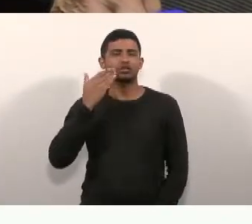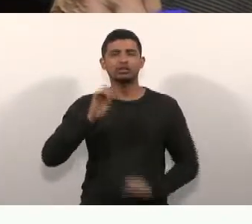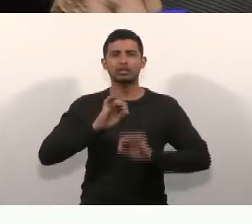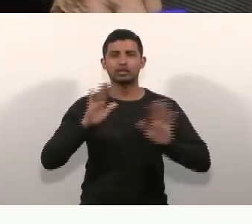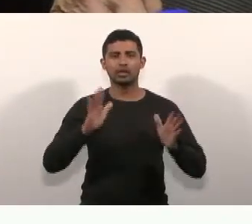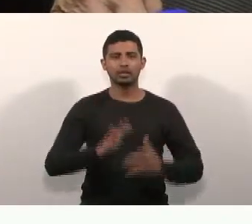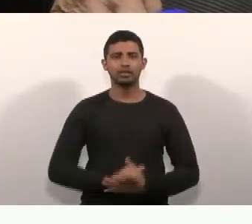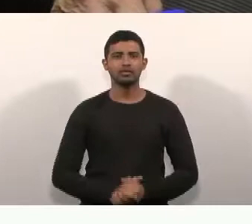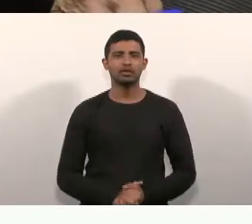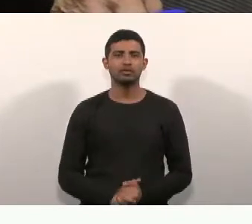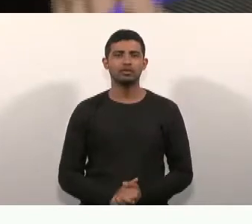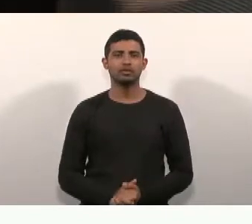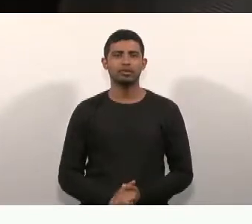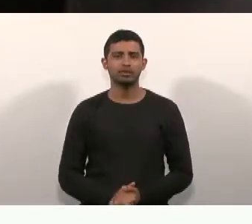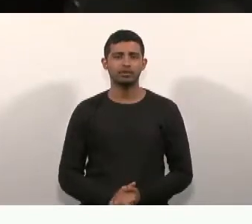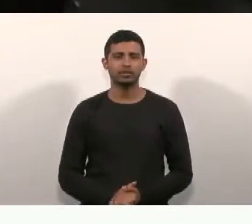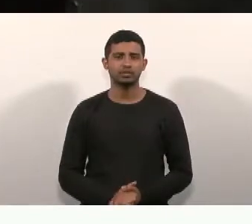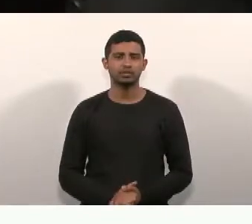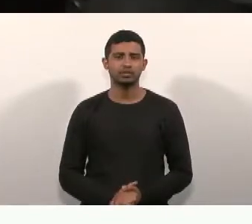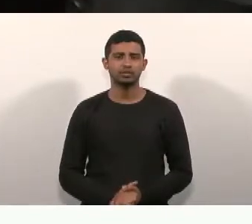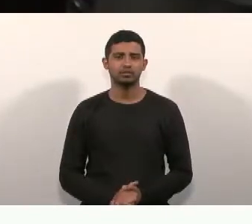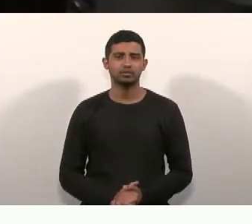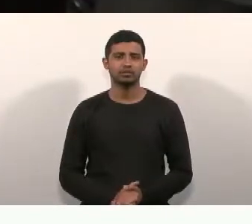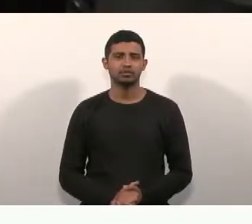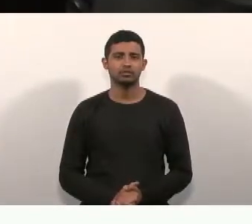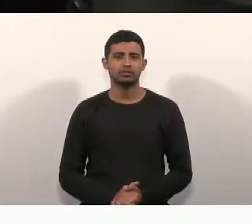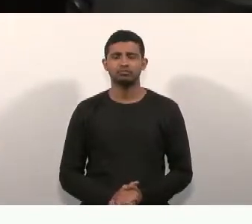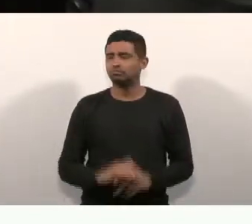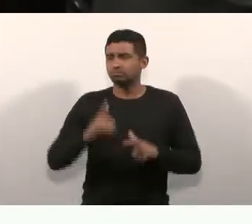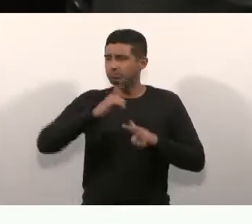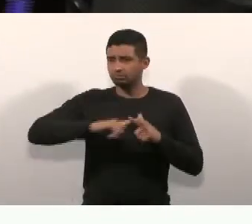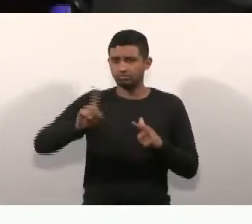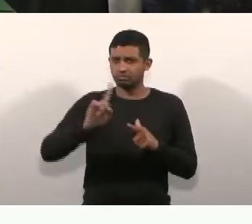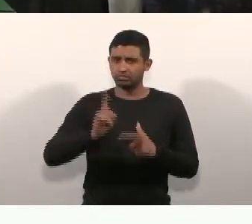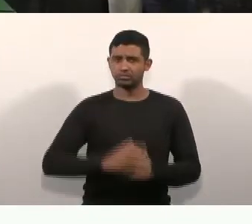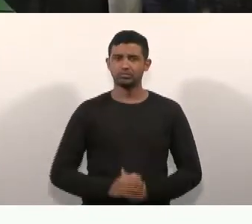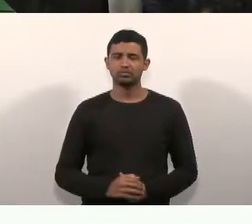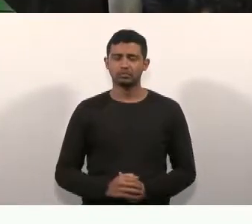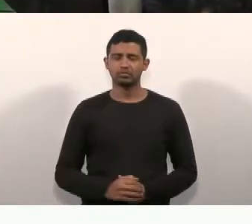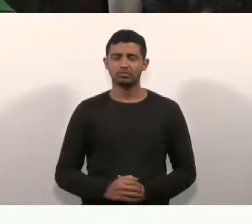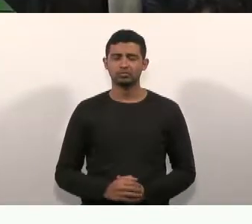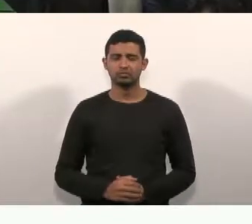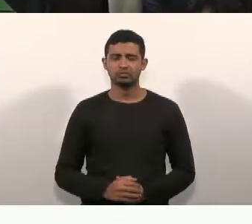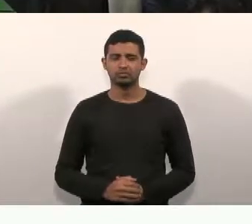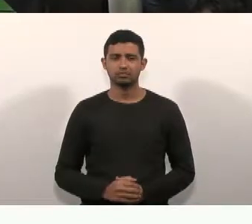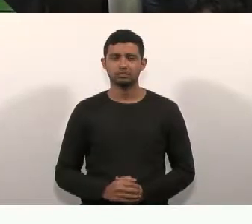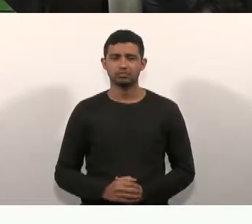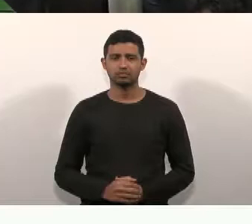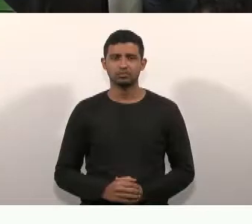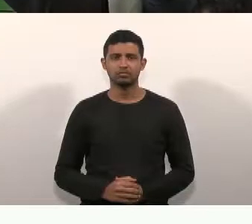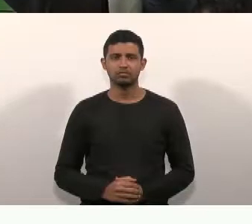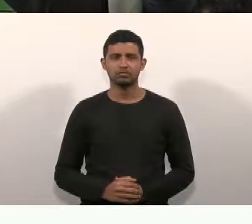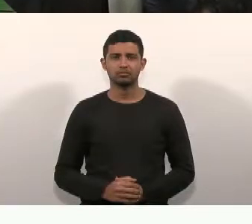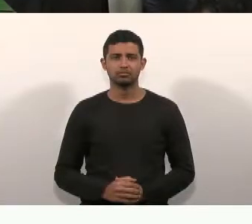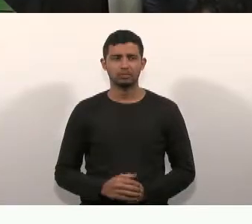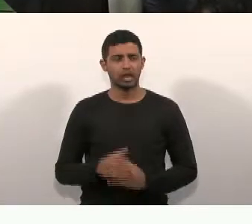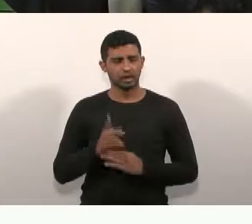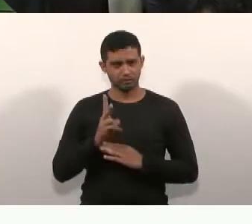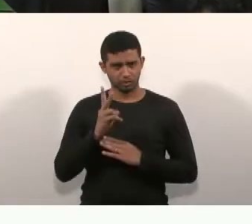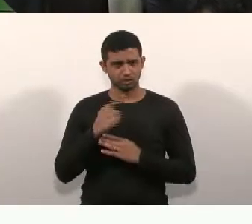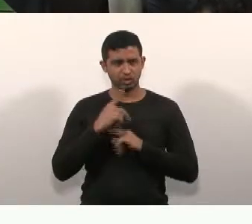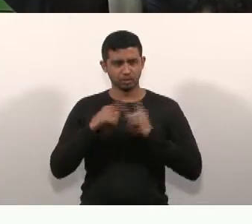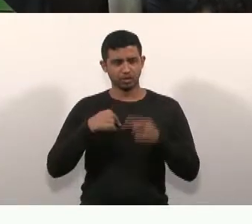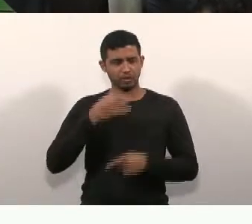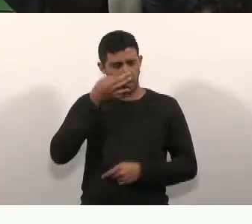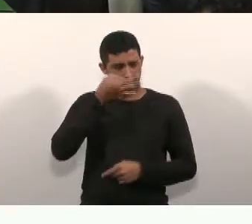isso, deputado Waldeck, se não Claro. for, obviamente, um impeditivo. De modo algum, que a gente absolutamente. Então, acho que eu vou prosseguir com o pedimento de vista nele,